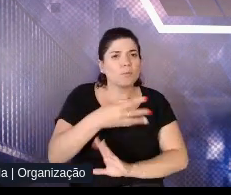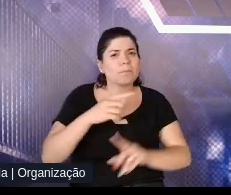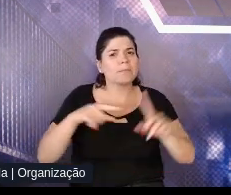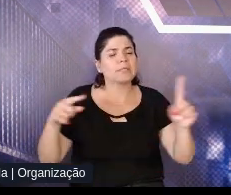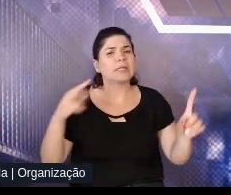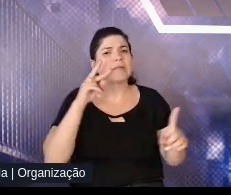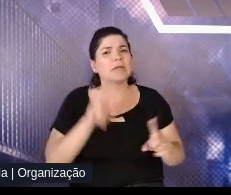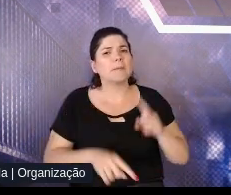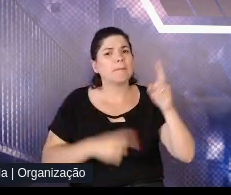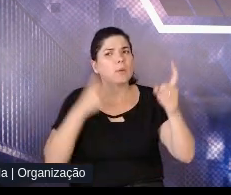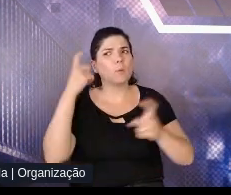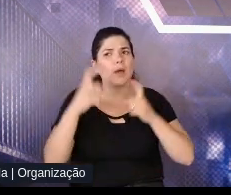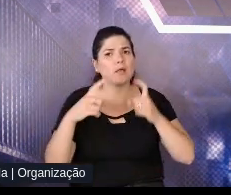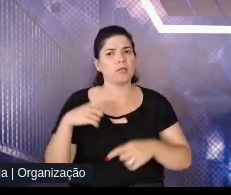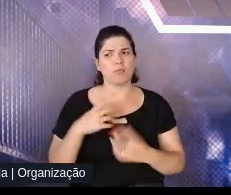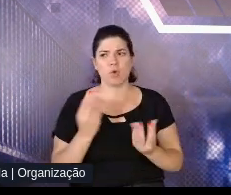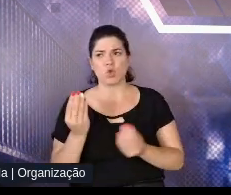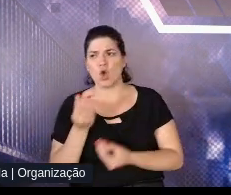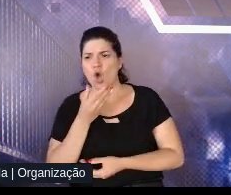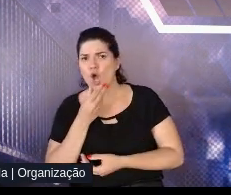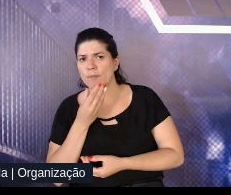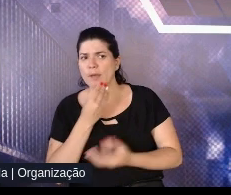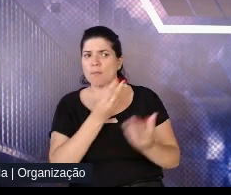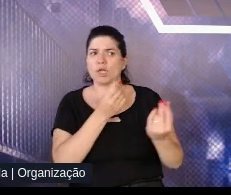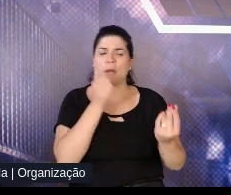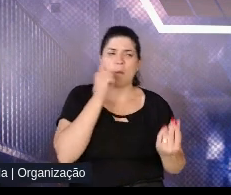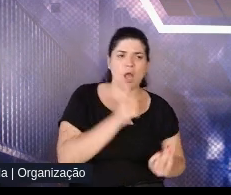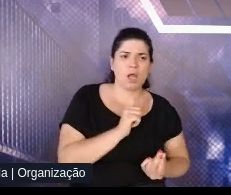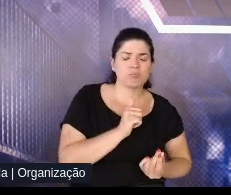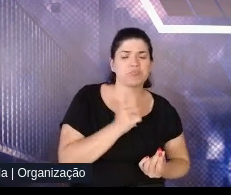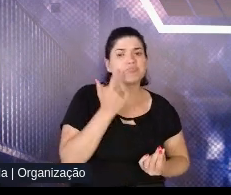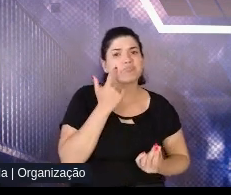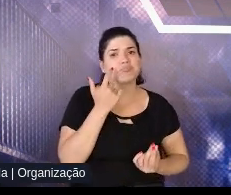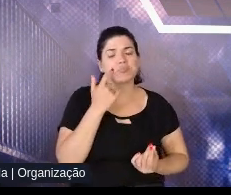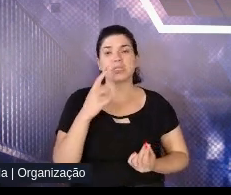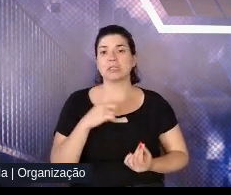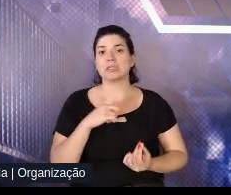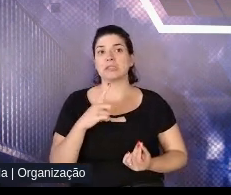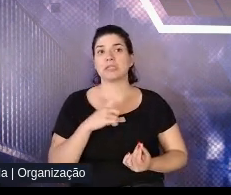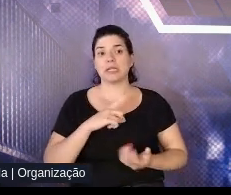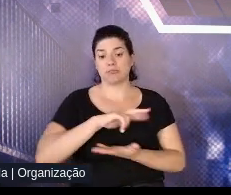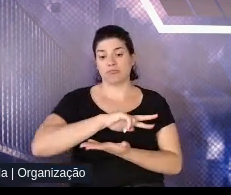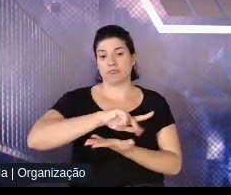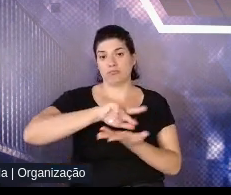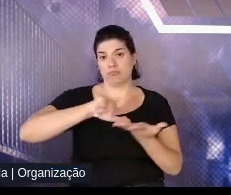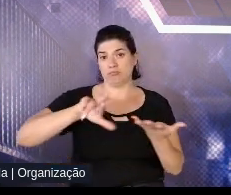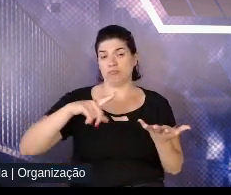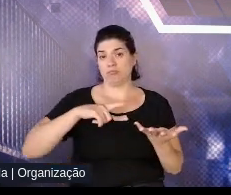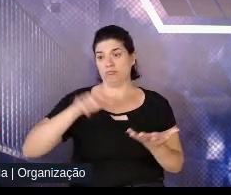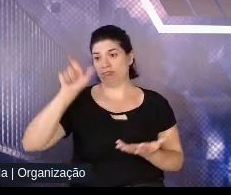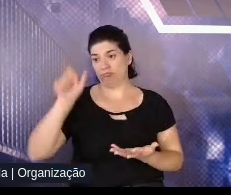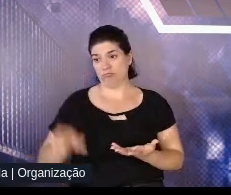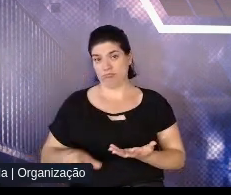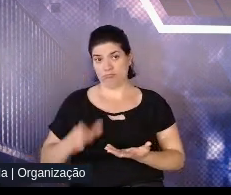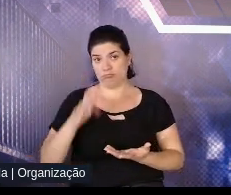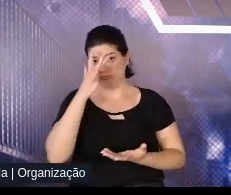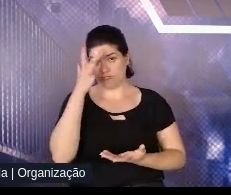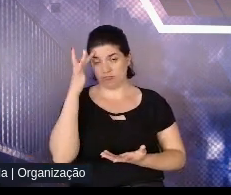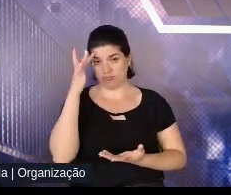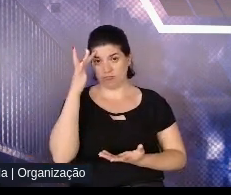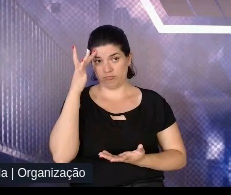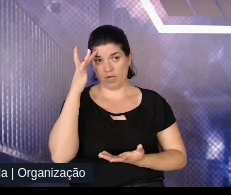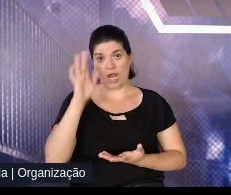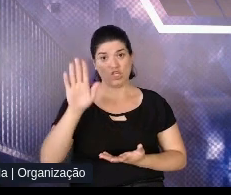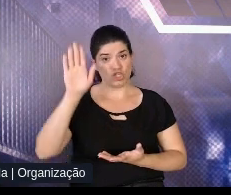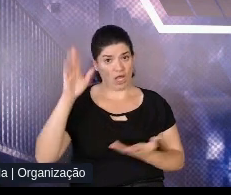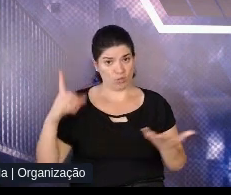em ver se não tem muito homem, se não tem muita mulher, se tem algum neurodiverso ali nos candidatos. Então, a